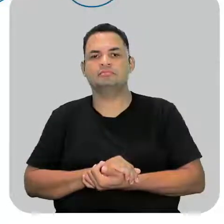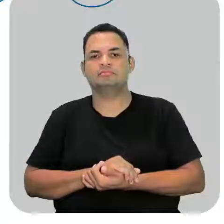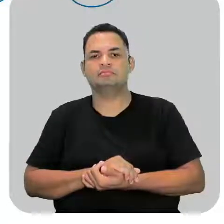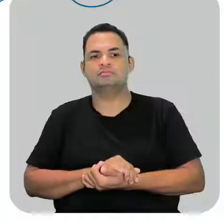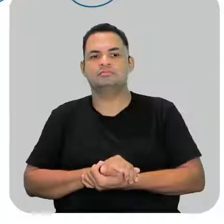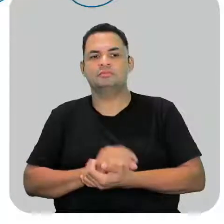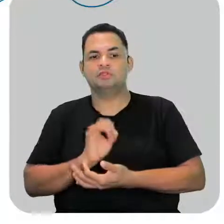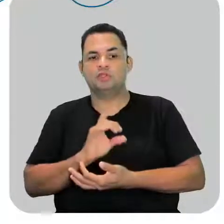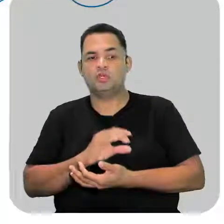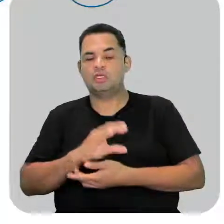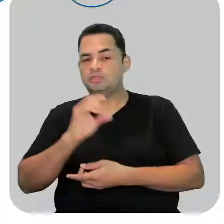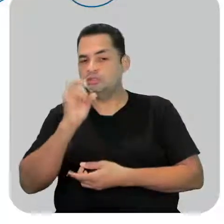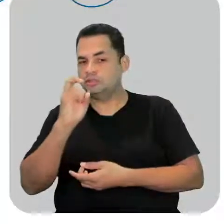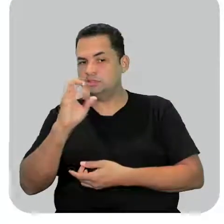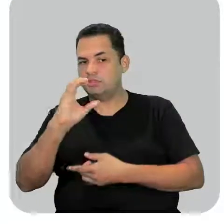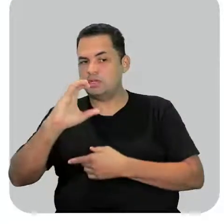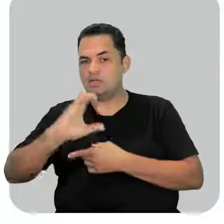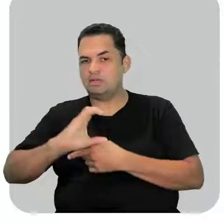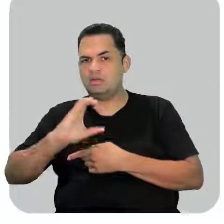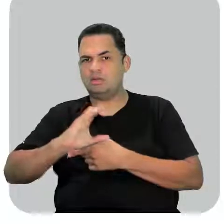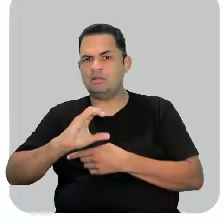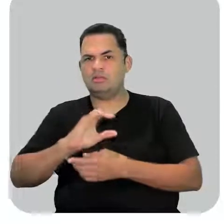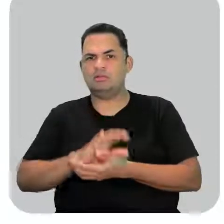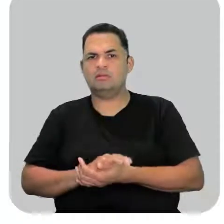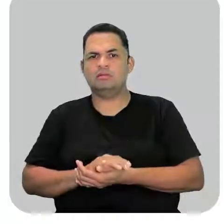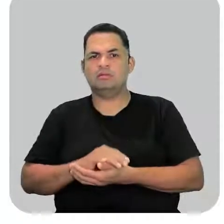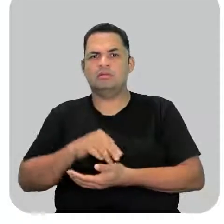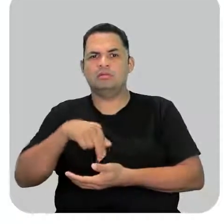sim 5.